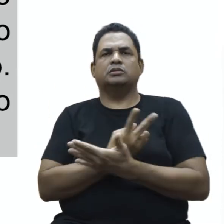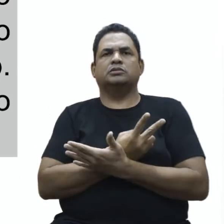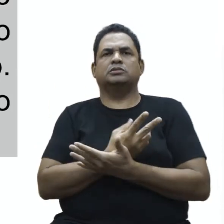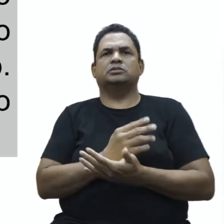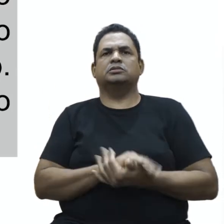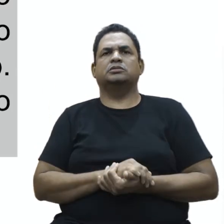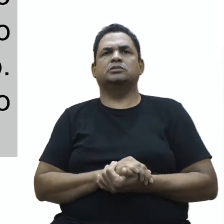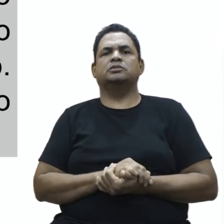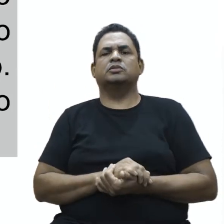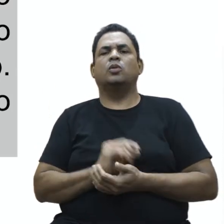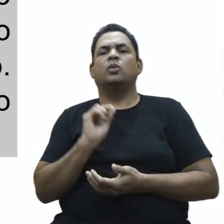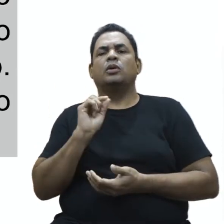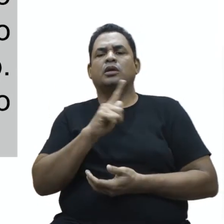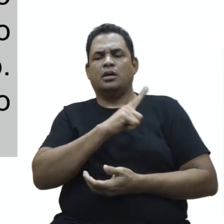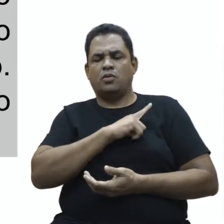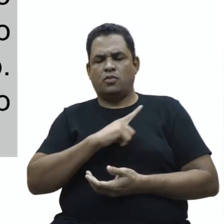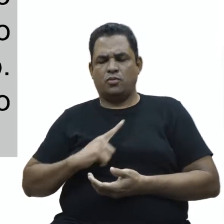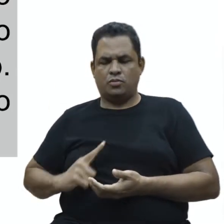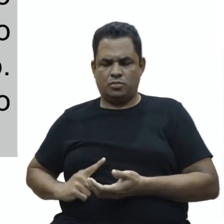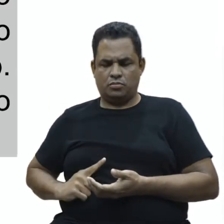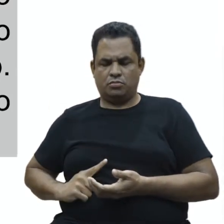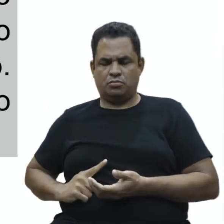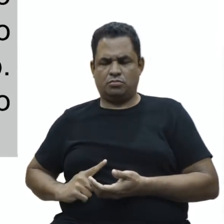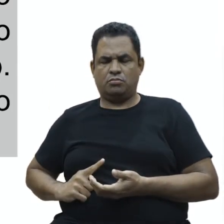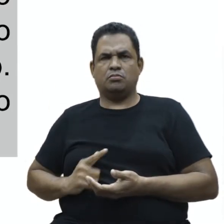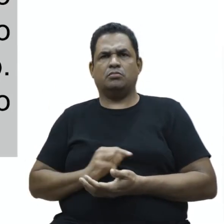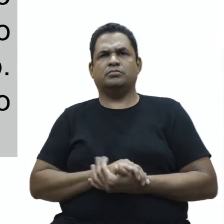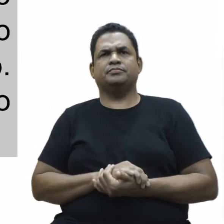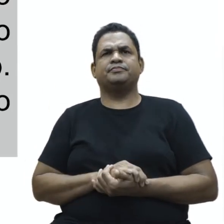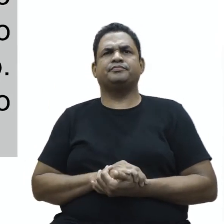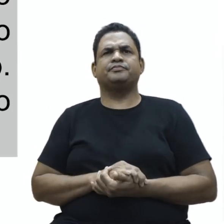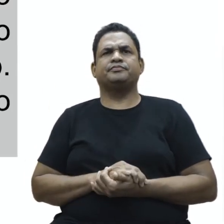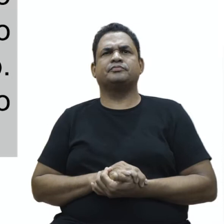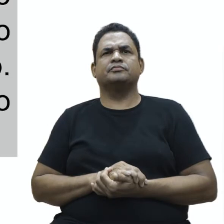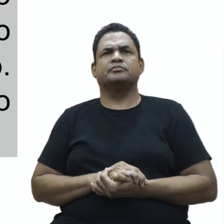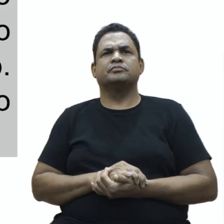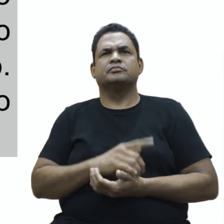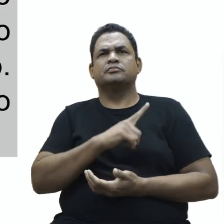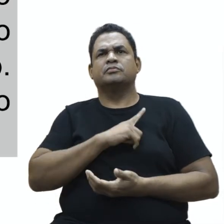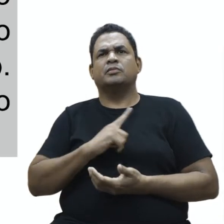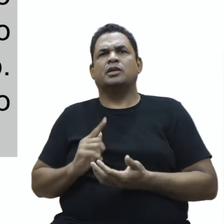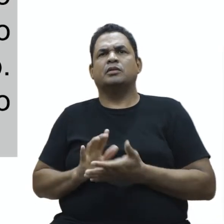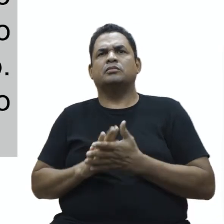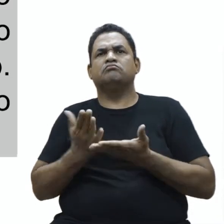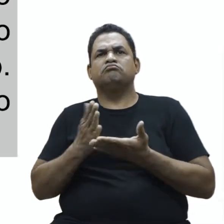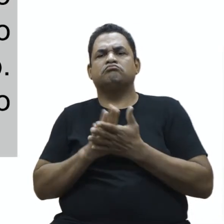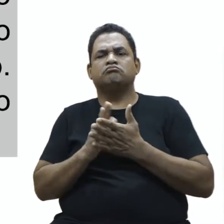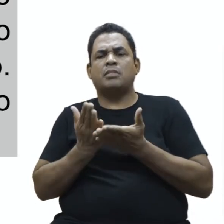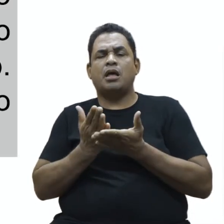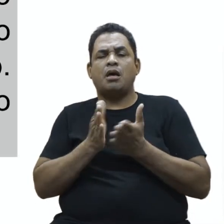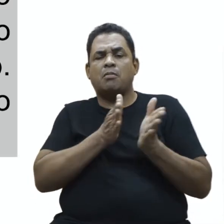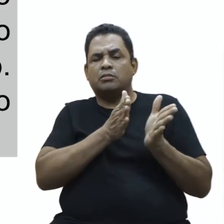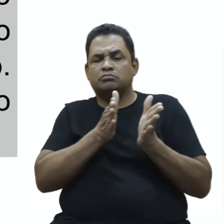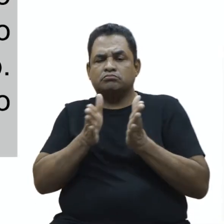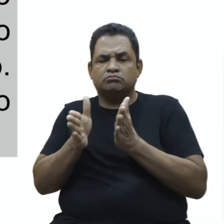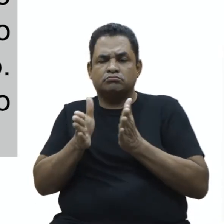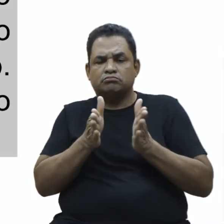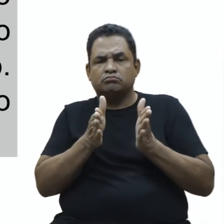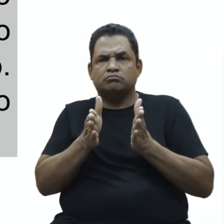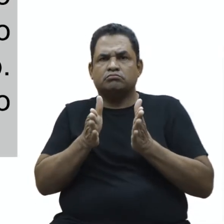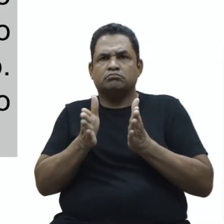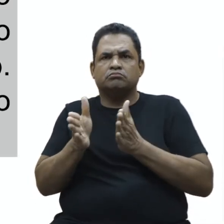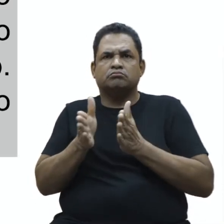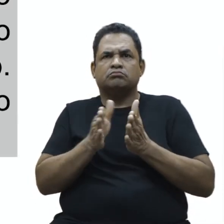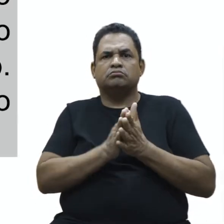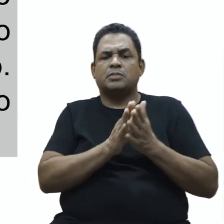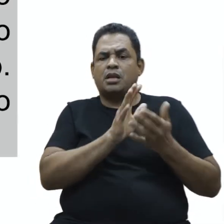o que é governo. Vamos ver aqui, ó. O governo é um elemento transitório do